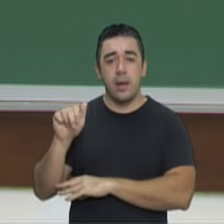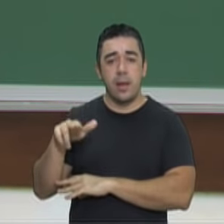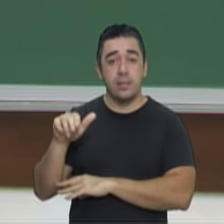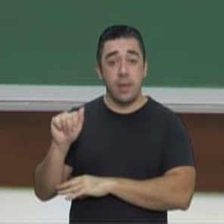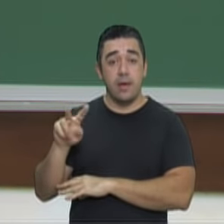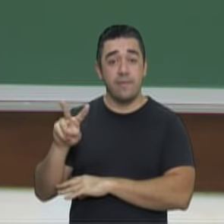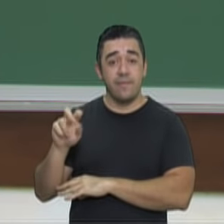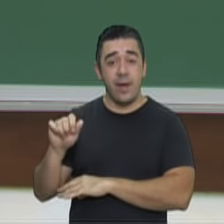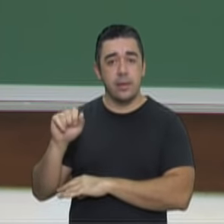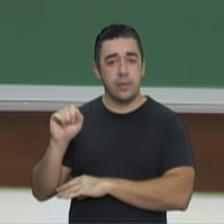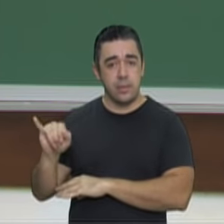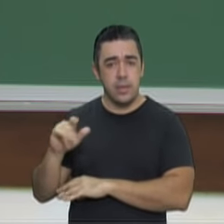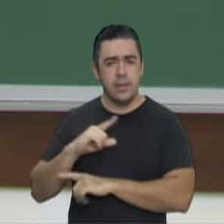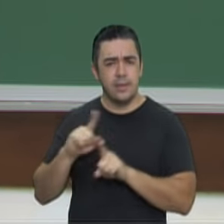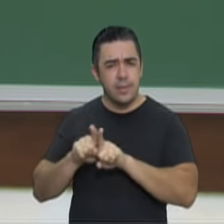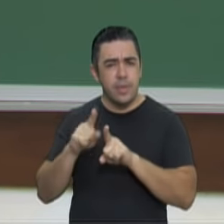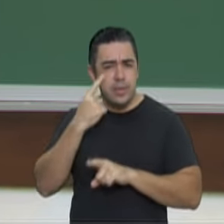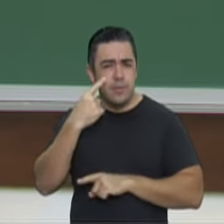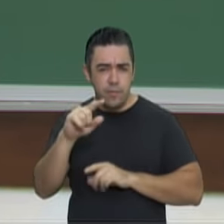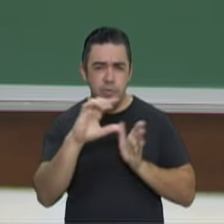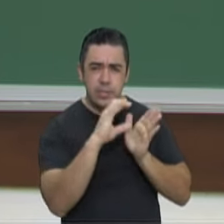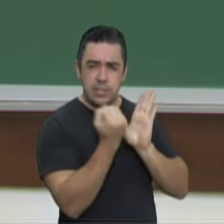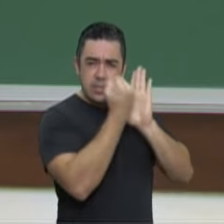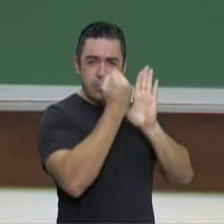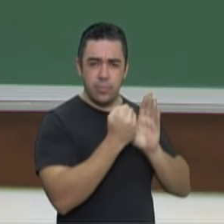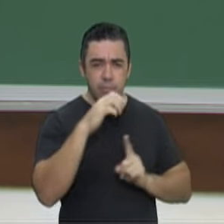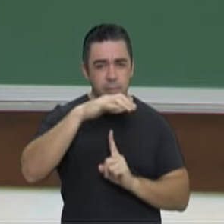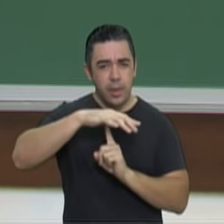ao centro ali o brasão do nosso estado.